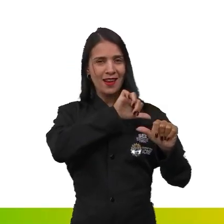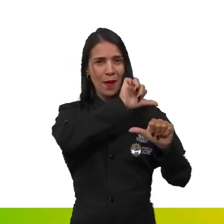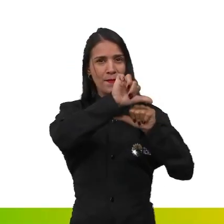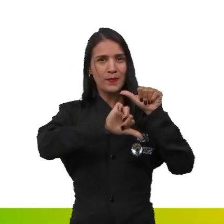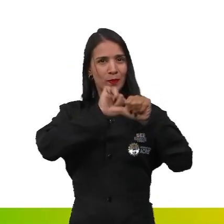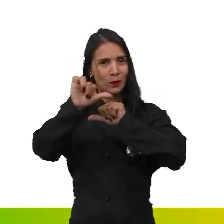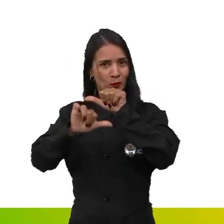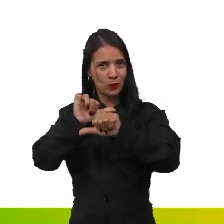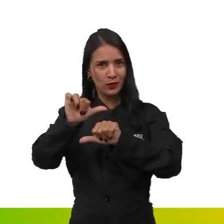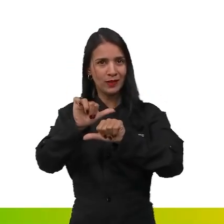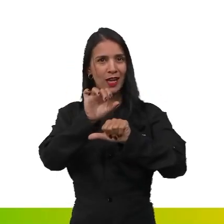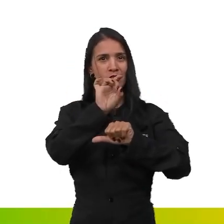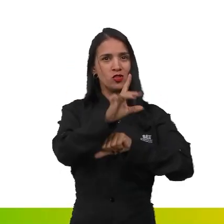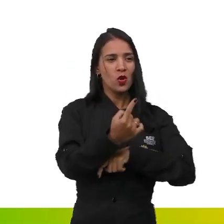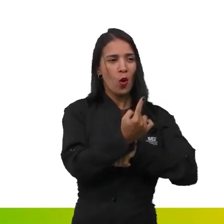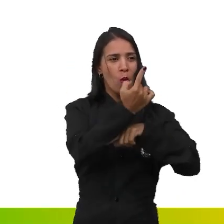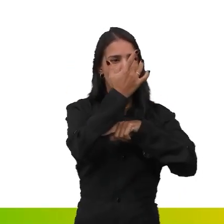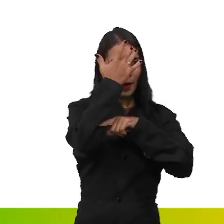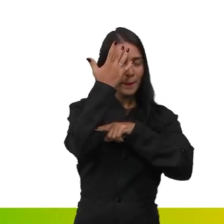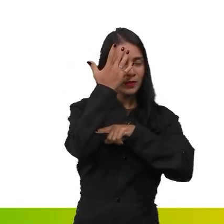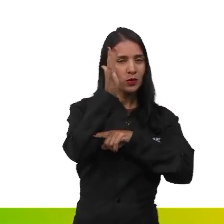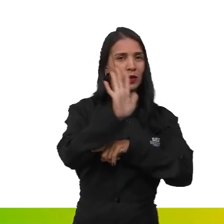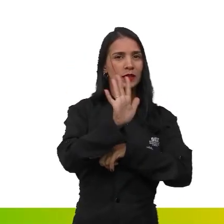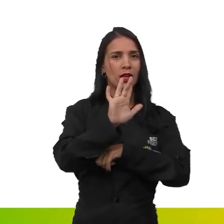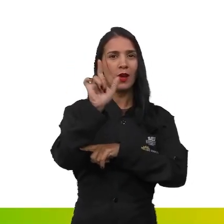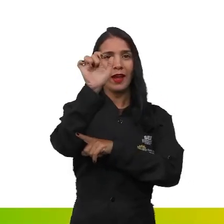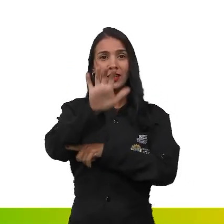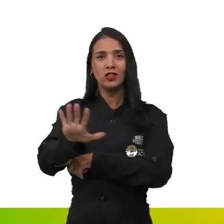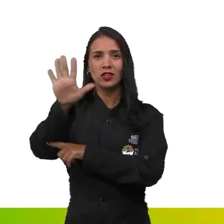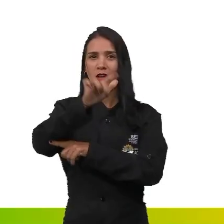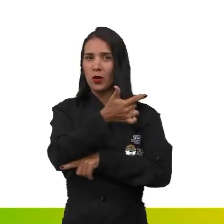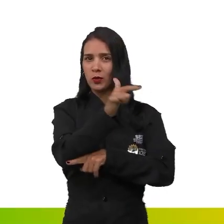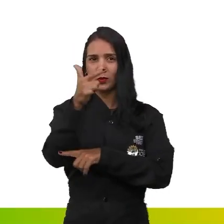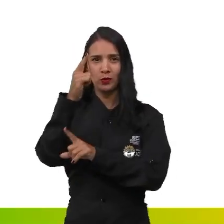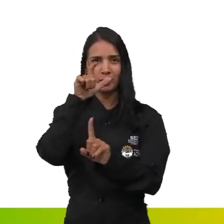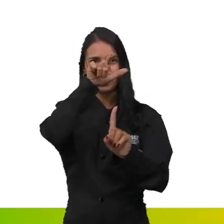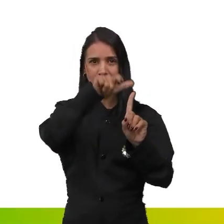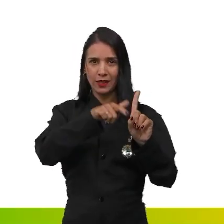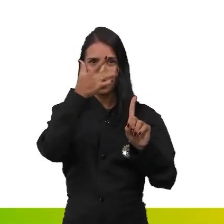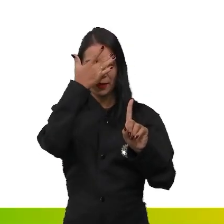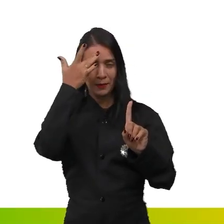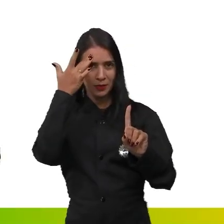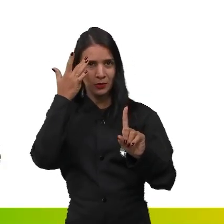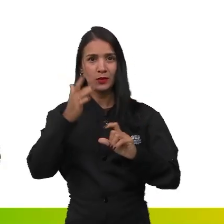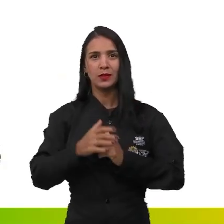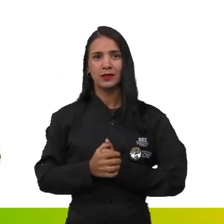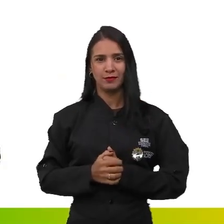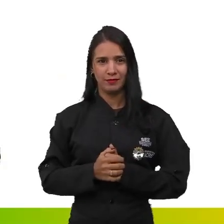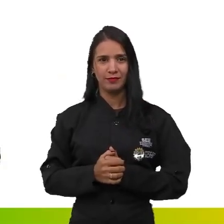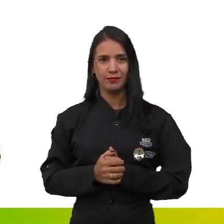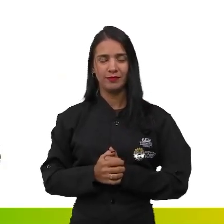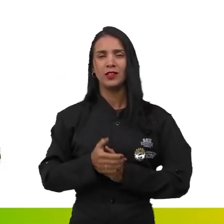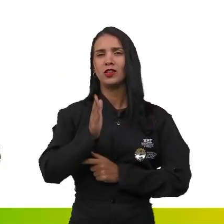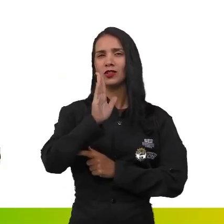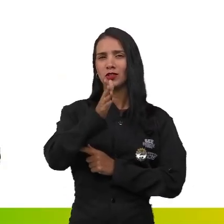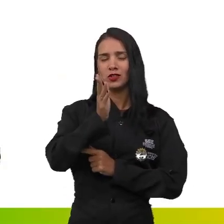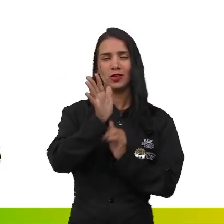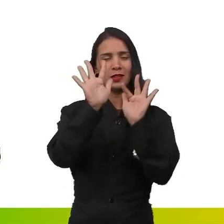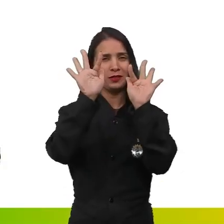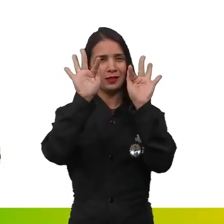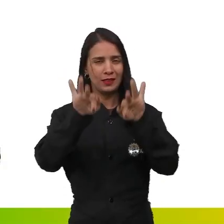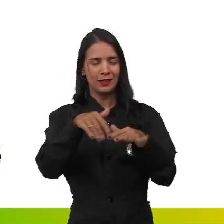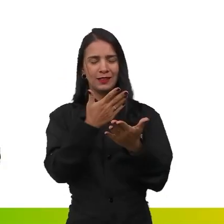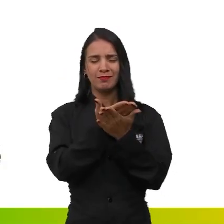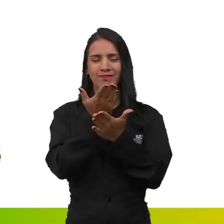por conta do apassivador aqui do si, tá certo, pessoal? Então, nós chegamos aqui ao final da nossa aula falando